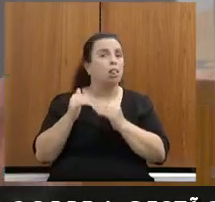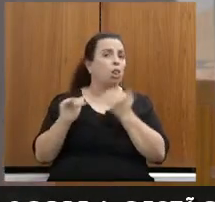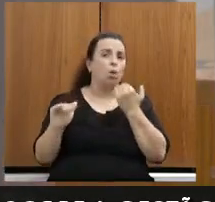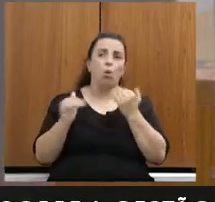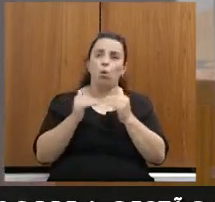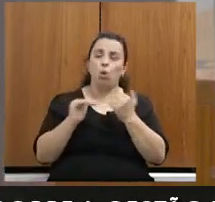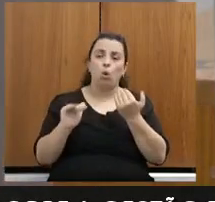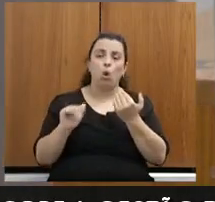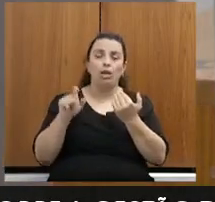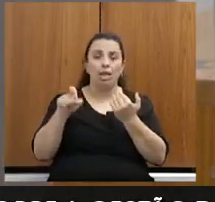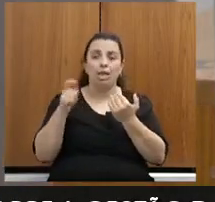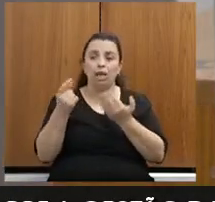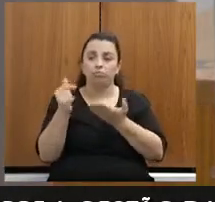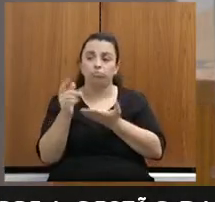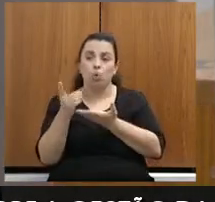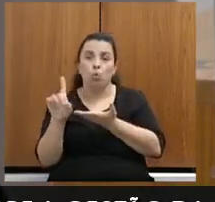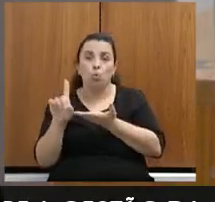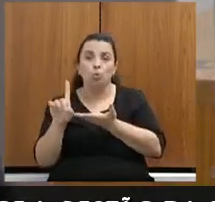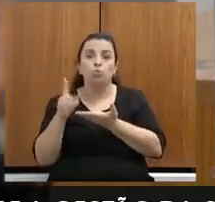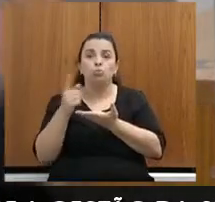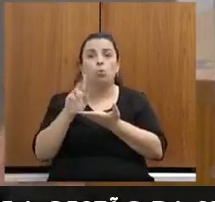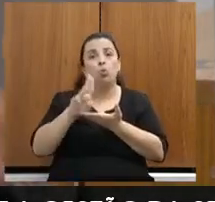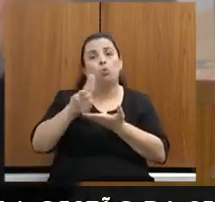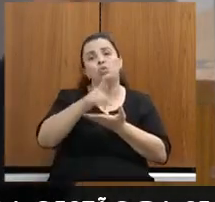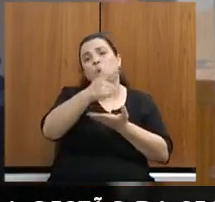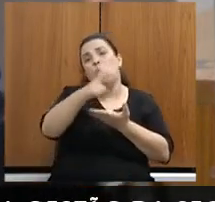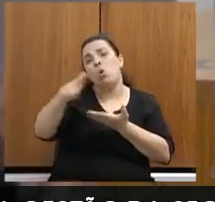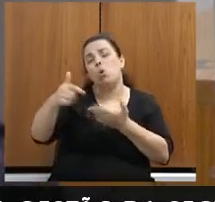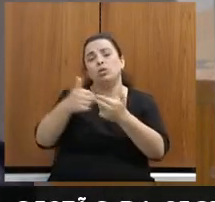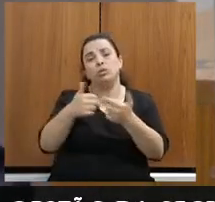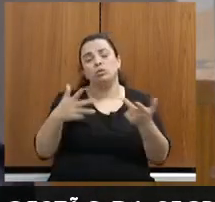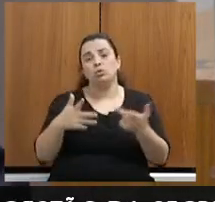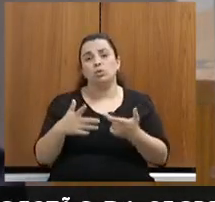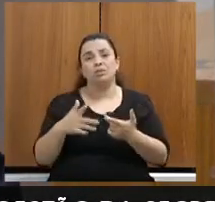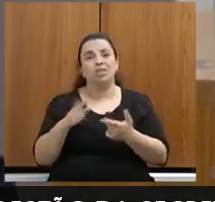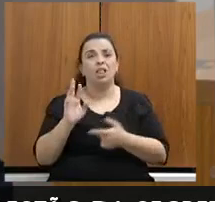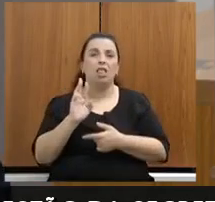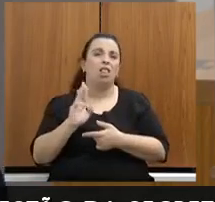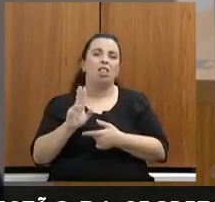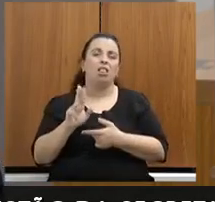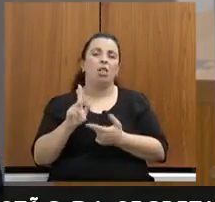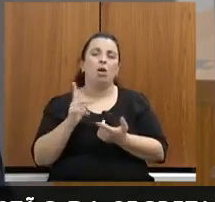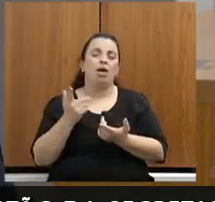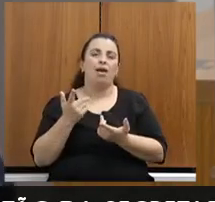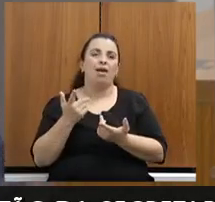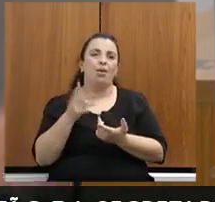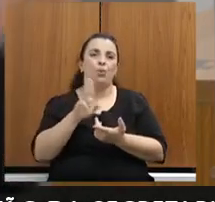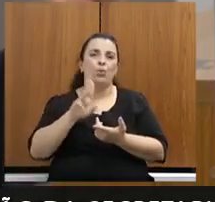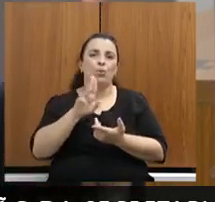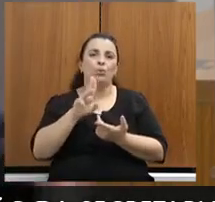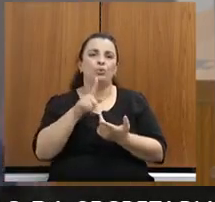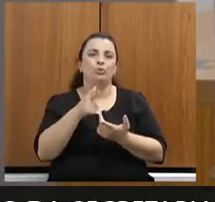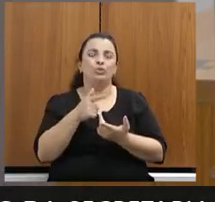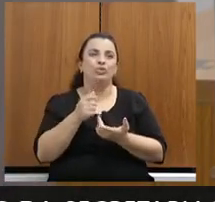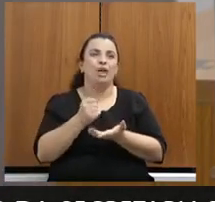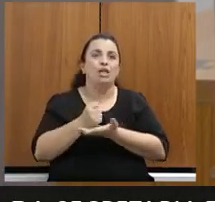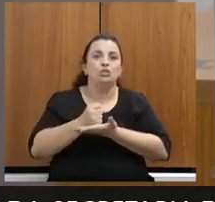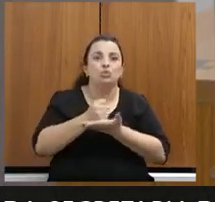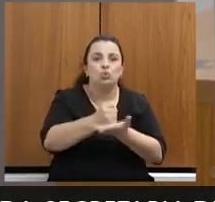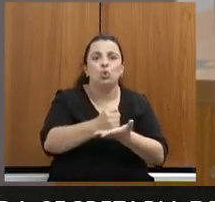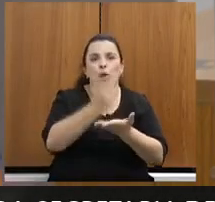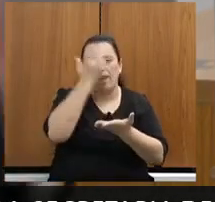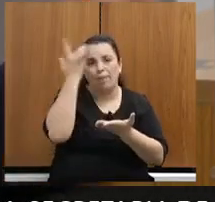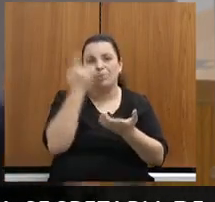usar esse recurso de outras maneiras que não a finalidade precípua que é socorrer